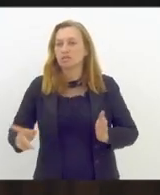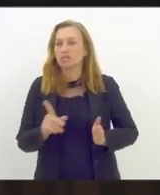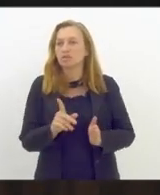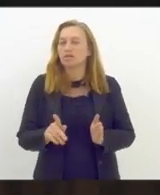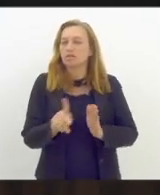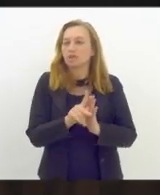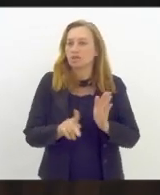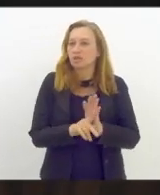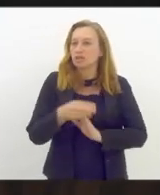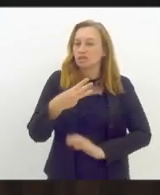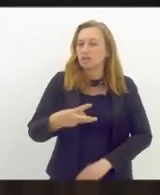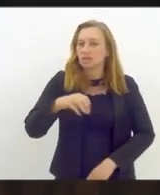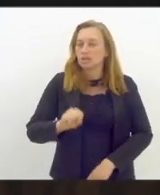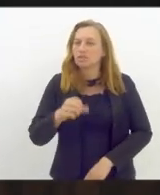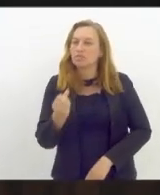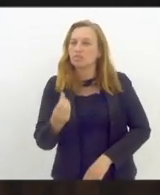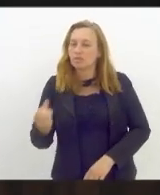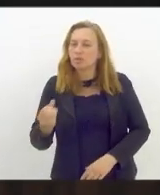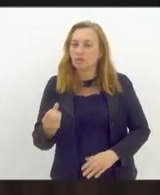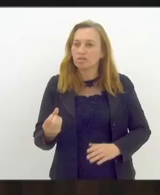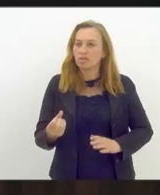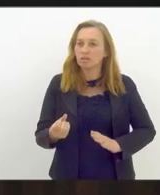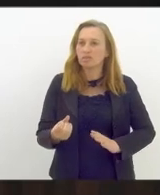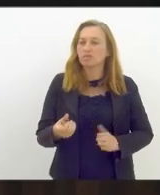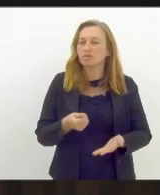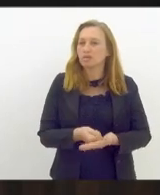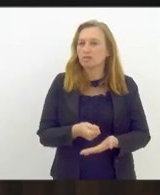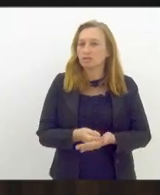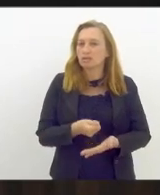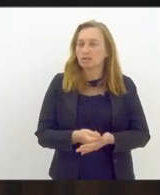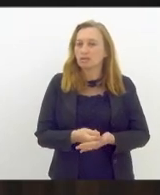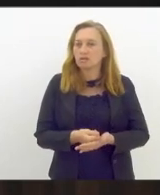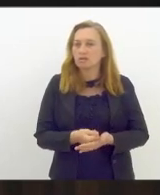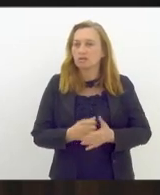de lei 3866, que dispõe sobre a obrigatoriedade